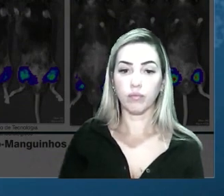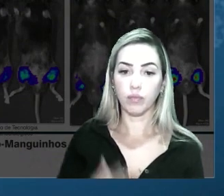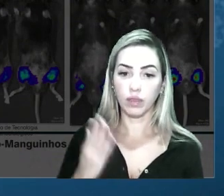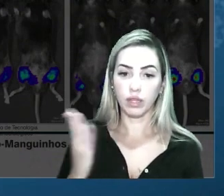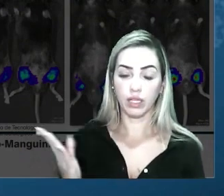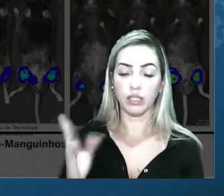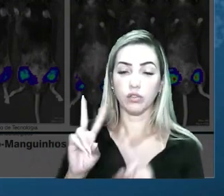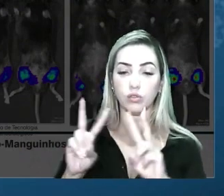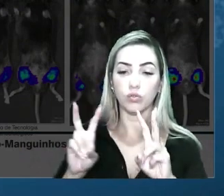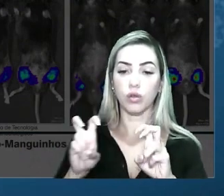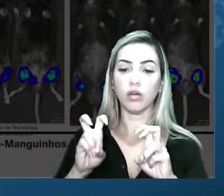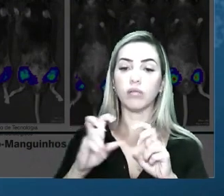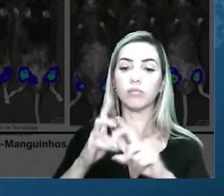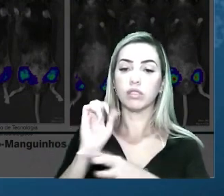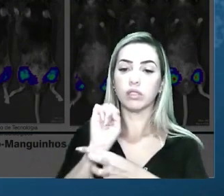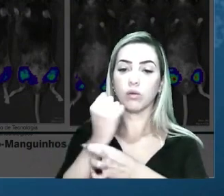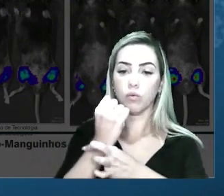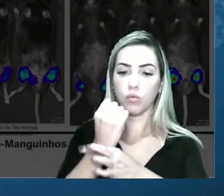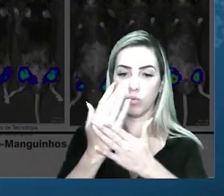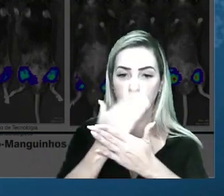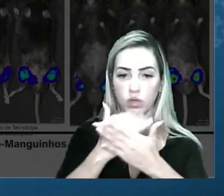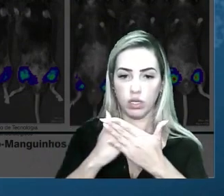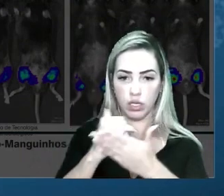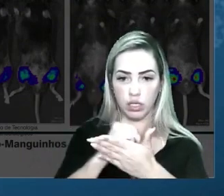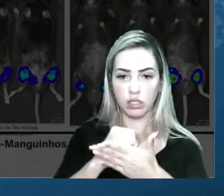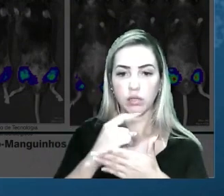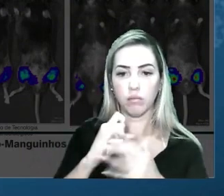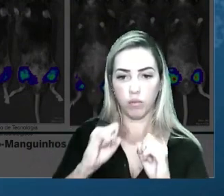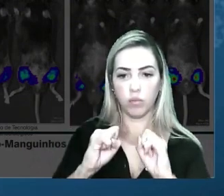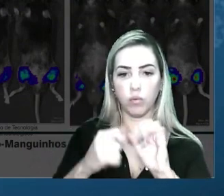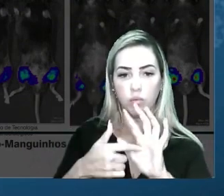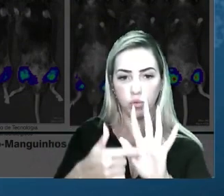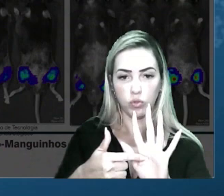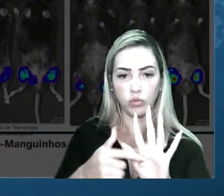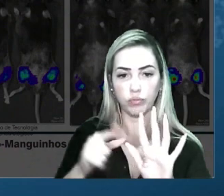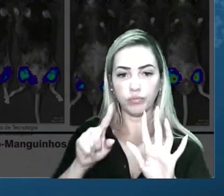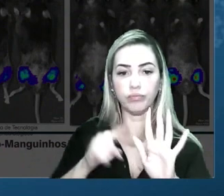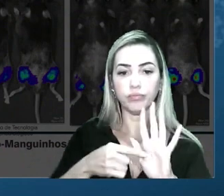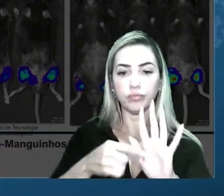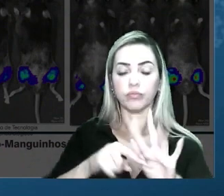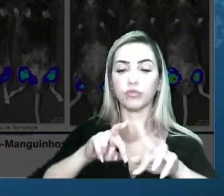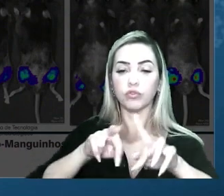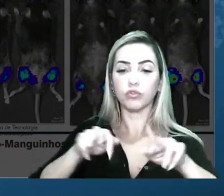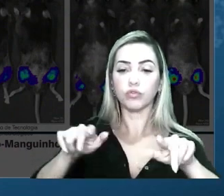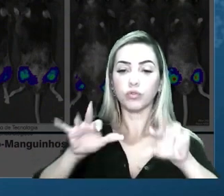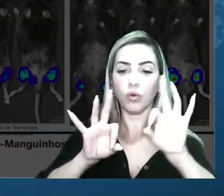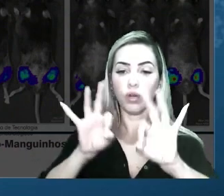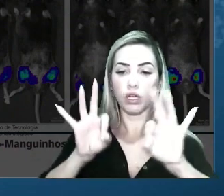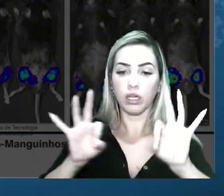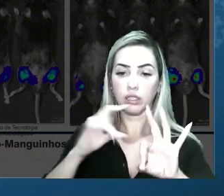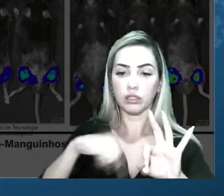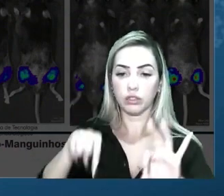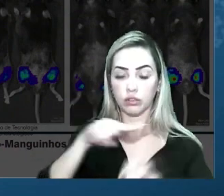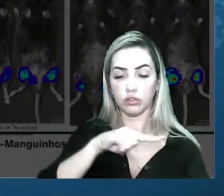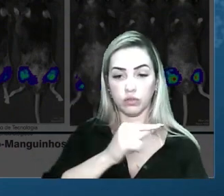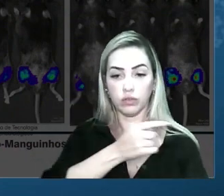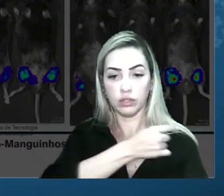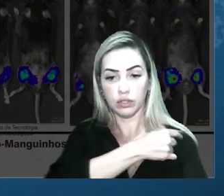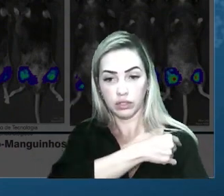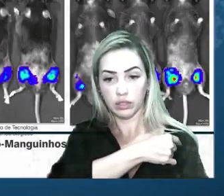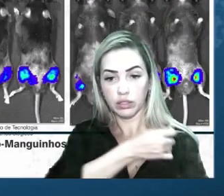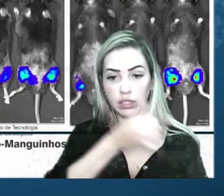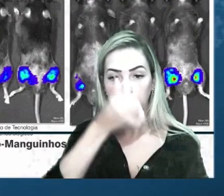que esses eu posso mostrar. Então, mostrando a biodistribuição da nossa vacina 6 horas